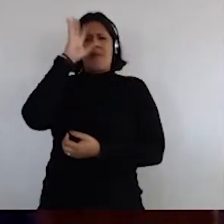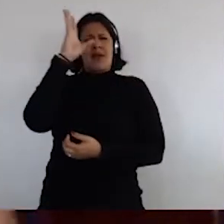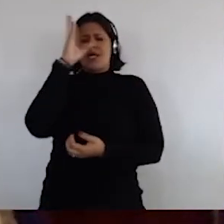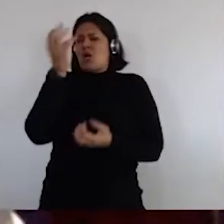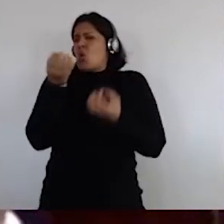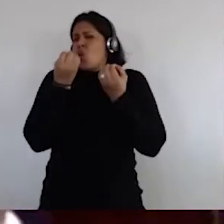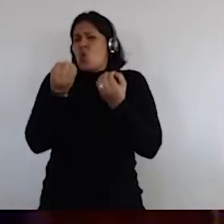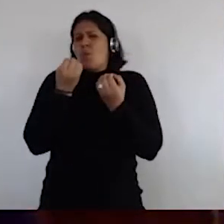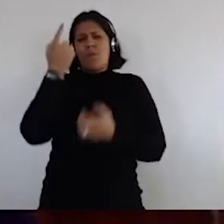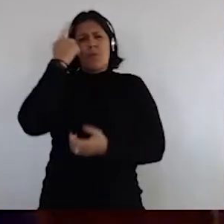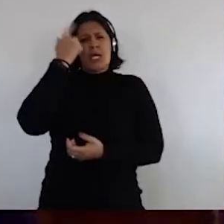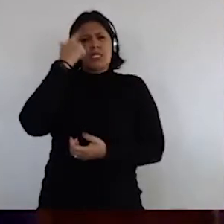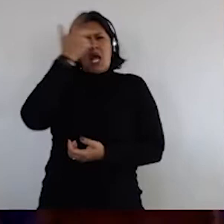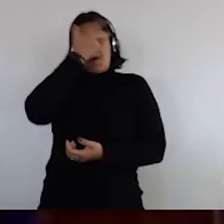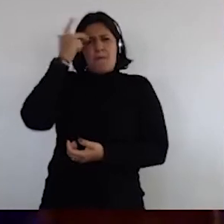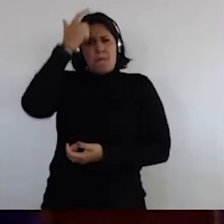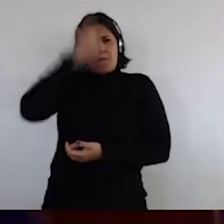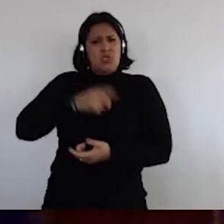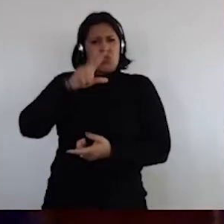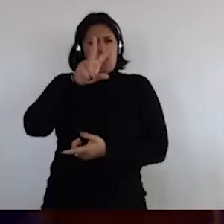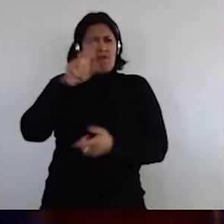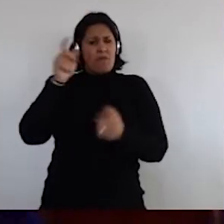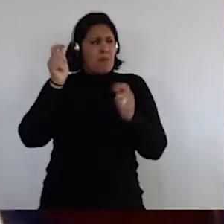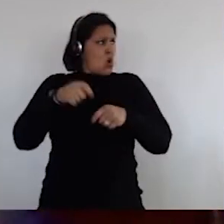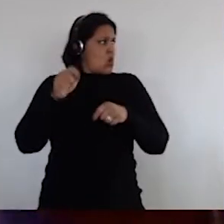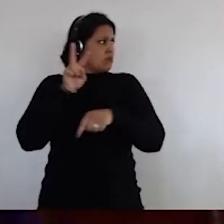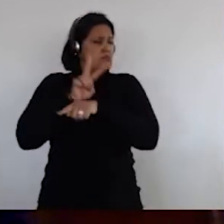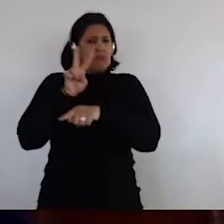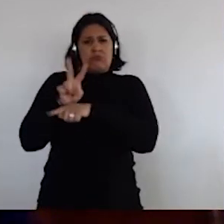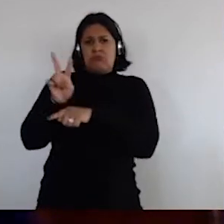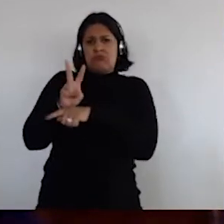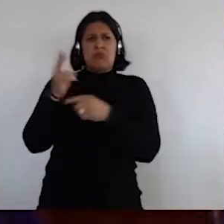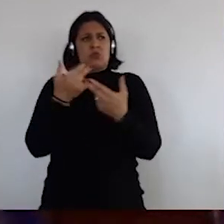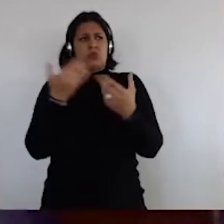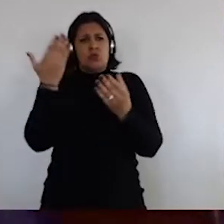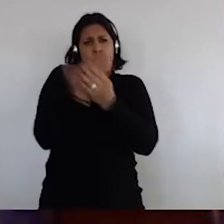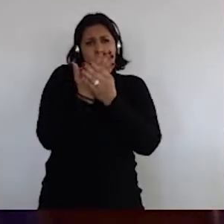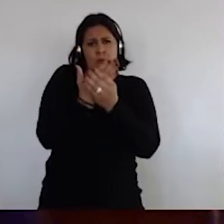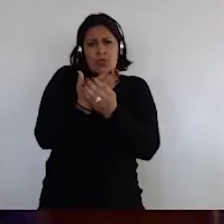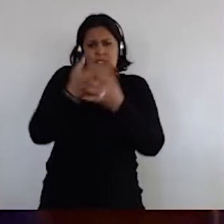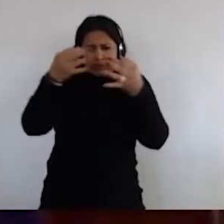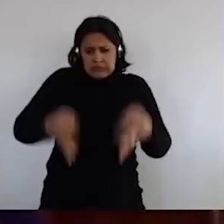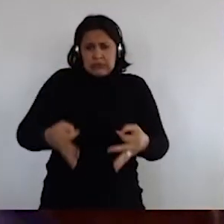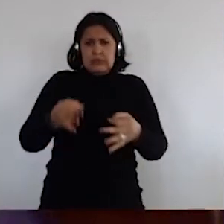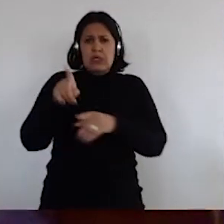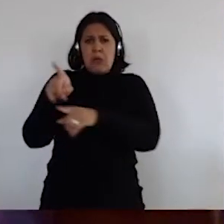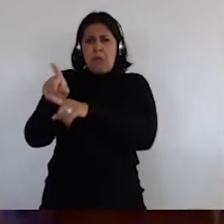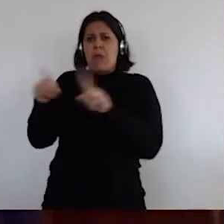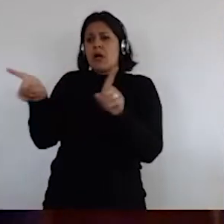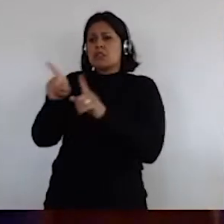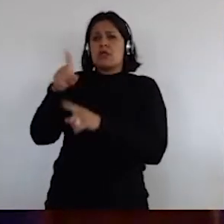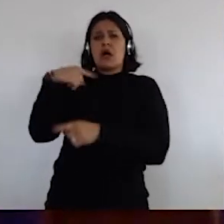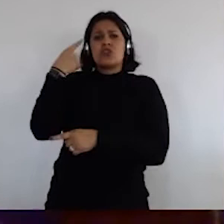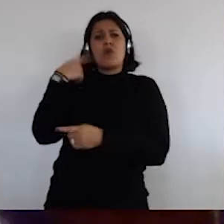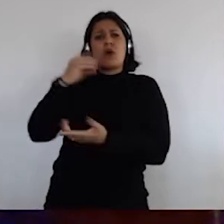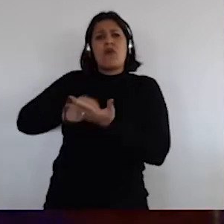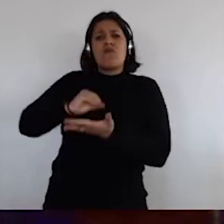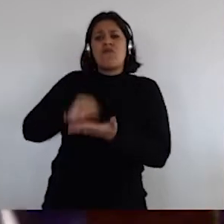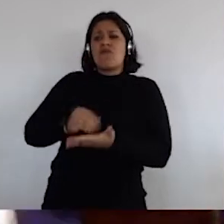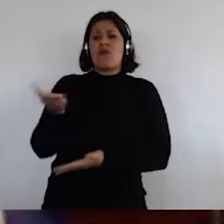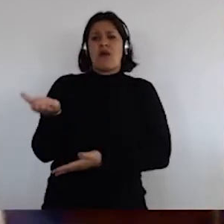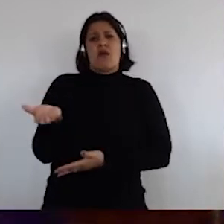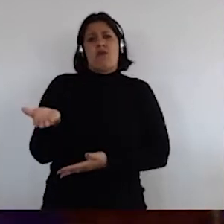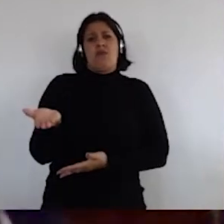contraditório, ampla defesa e devido processo legal sem um advogado respeitado em